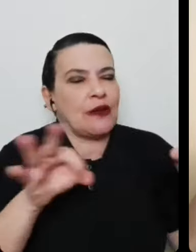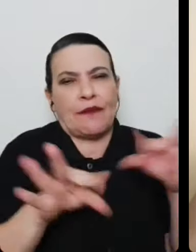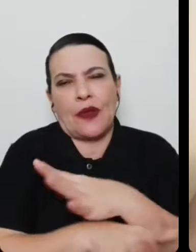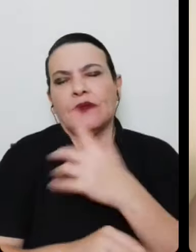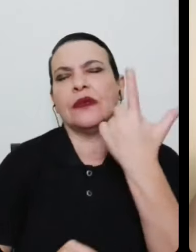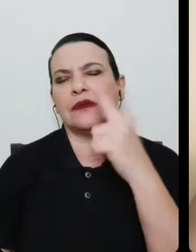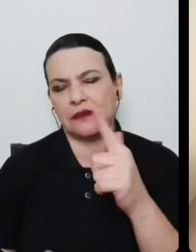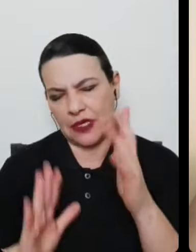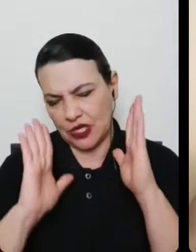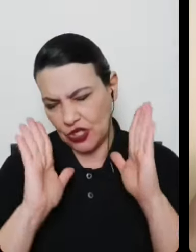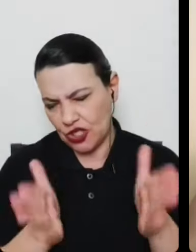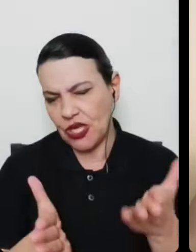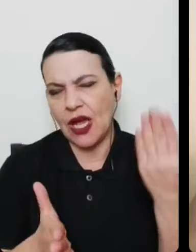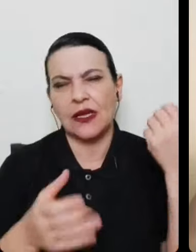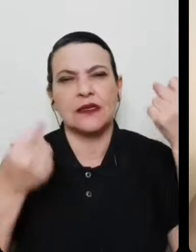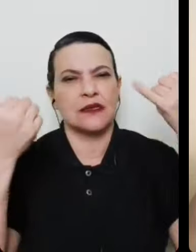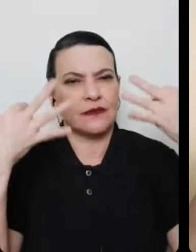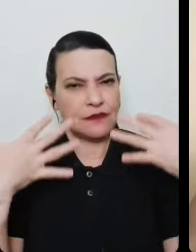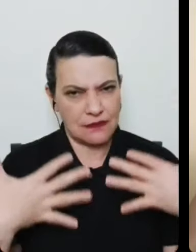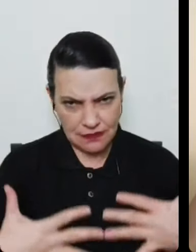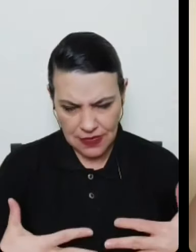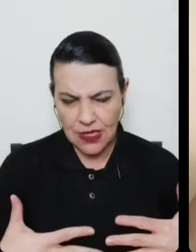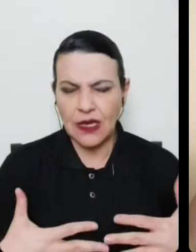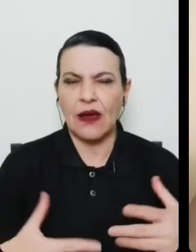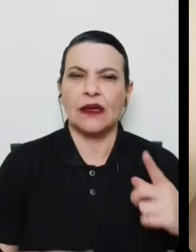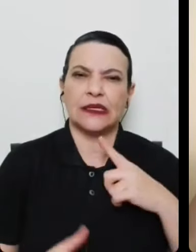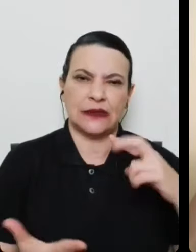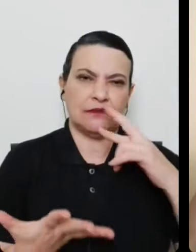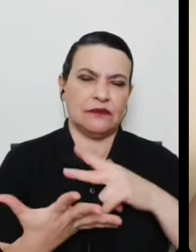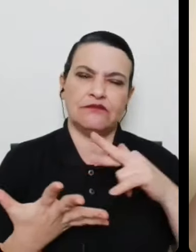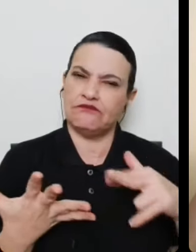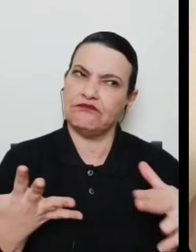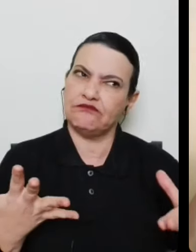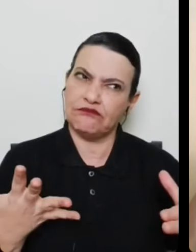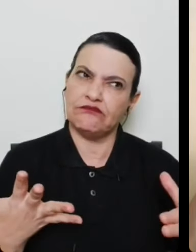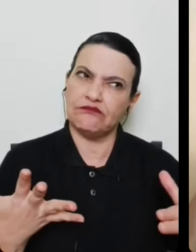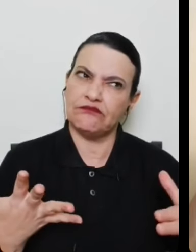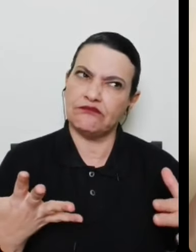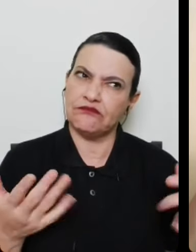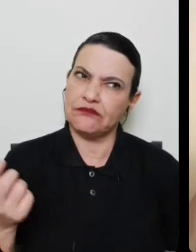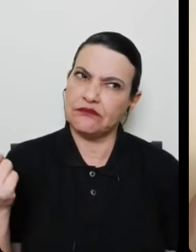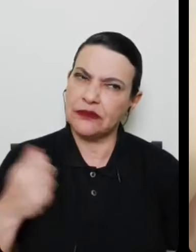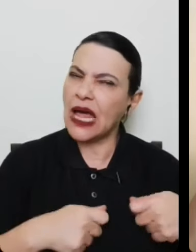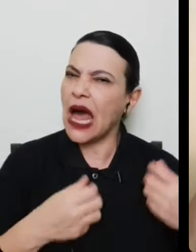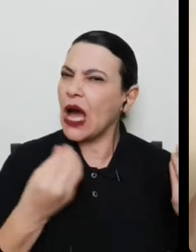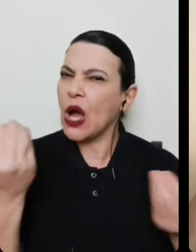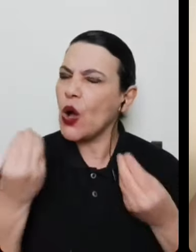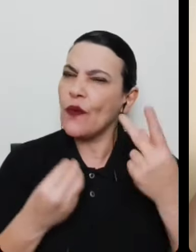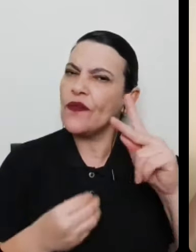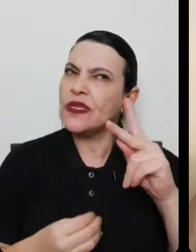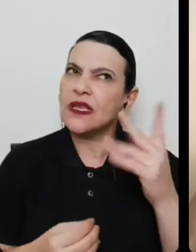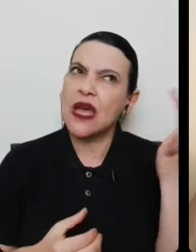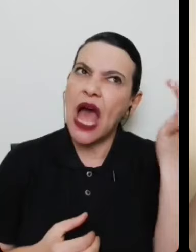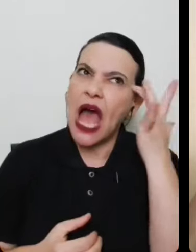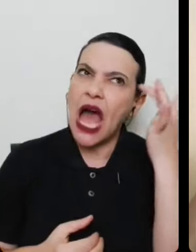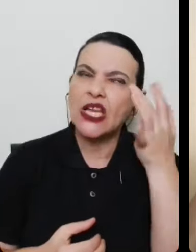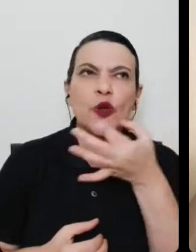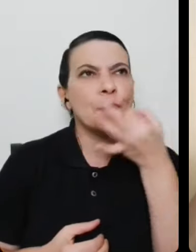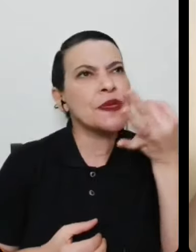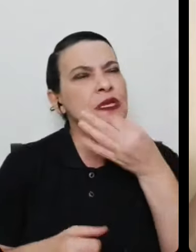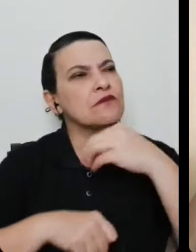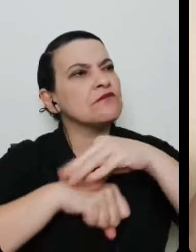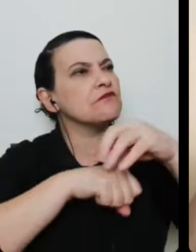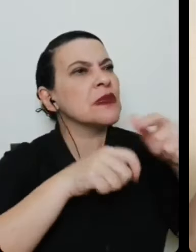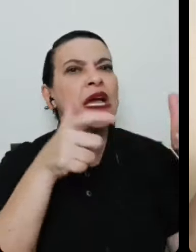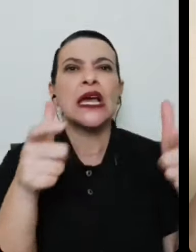isso, né? Não tem um único jeito de fazer, né? Mas queria que você comentasse um pouco, né? Que esses espaços